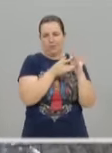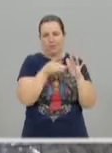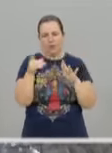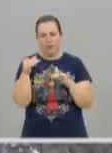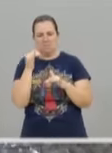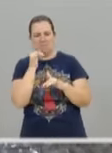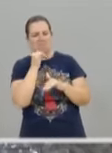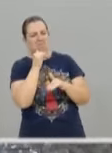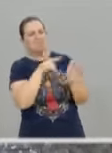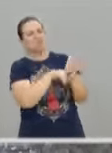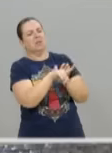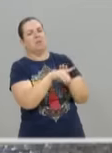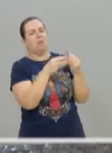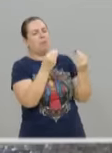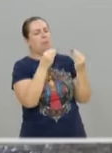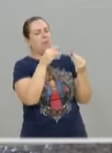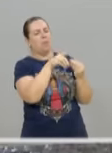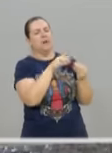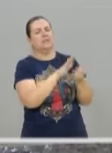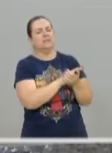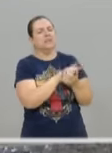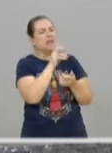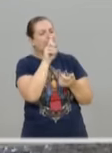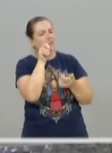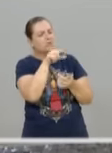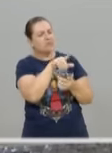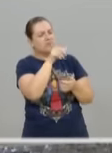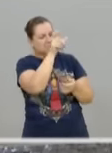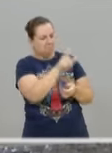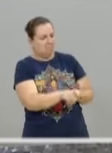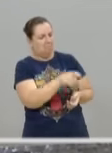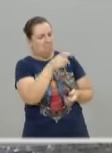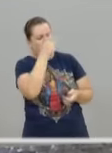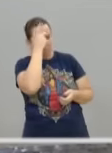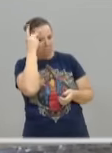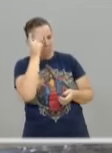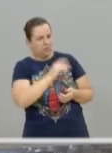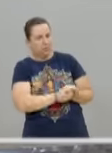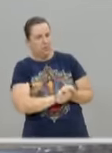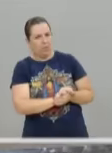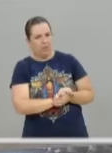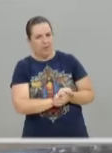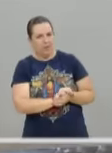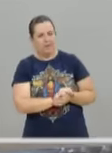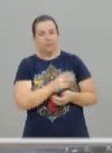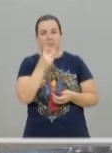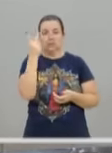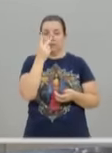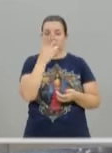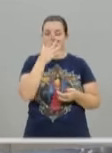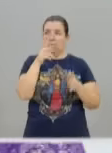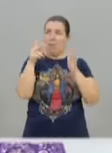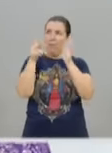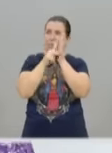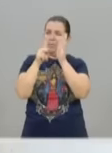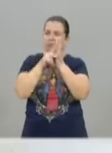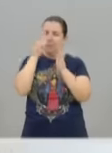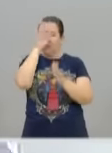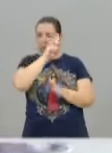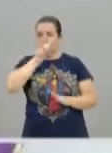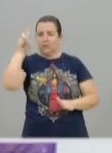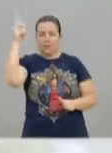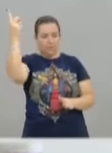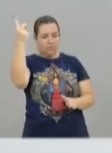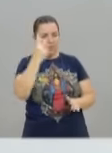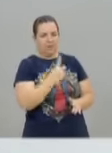homem como pode dizer que é Deus segundo o próprio Deus viria quebrar